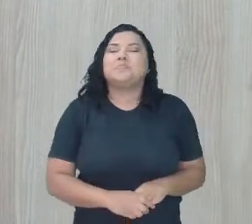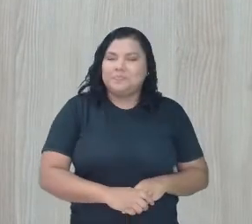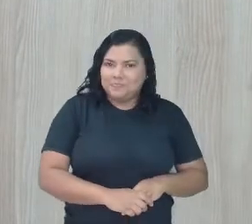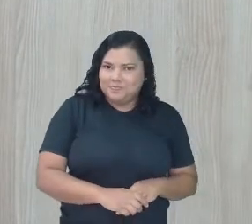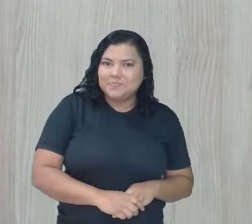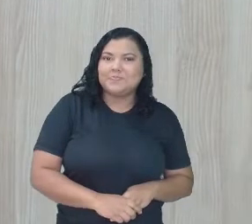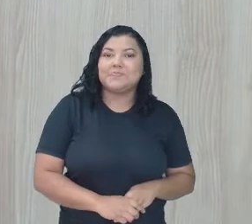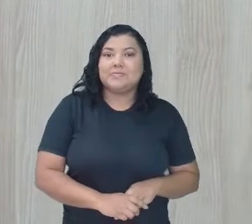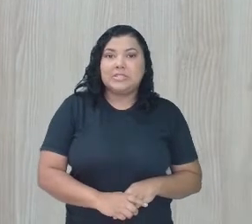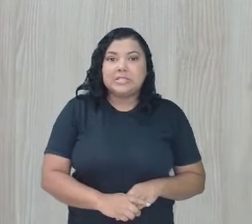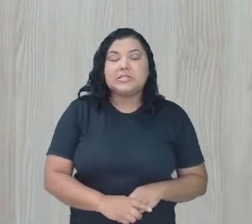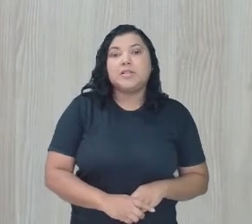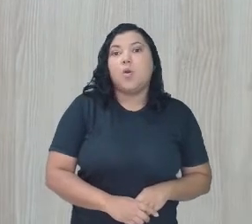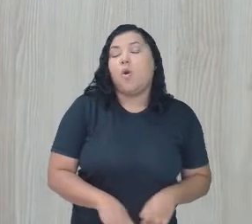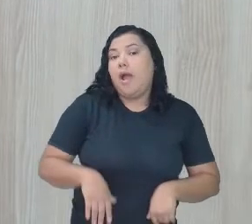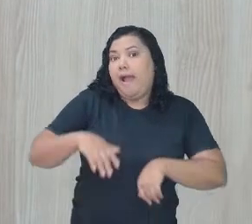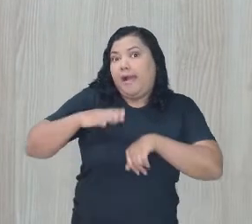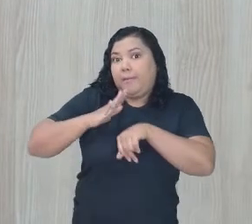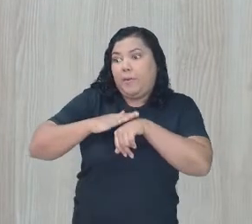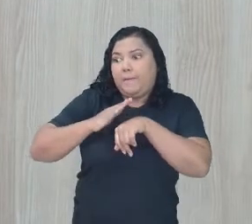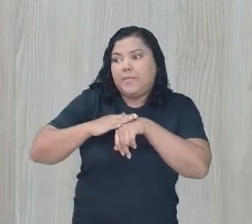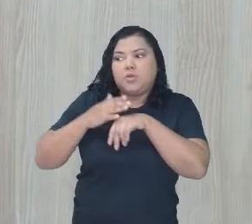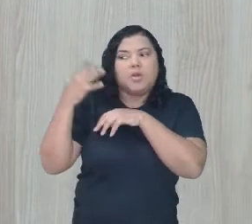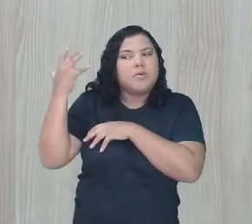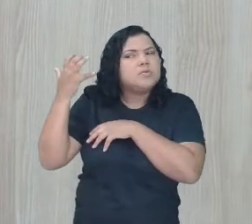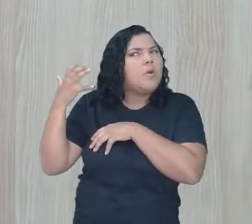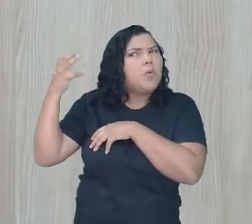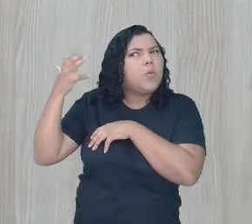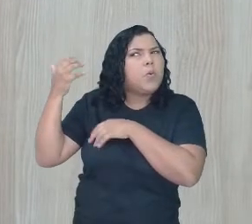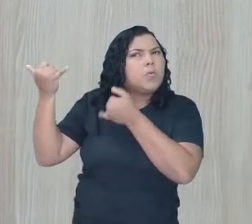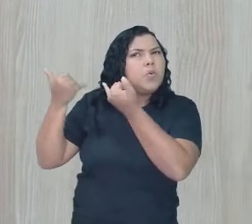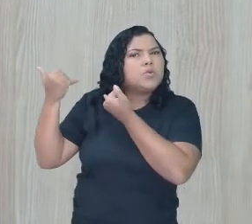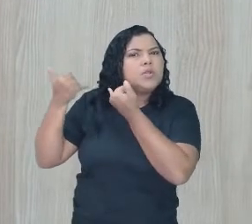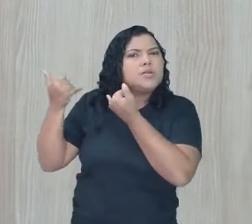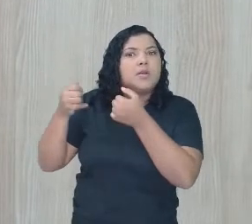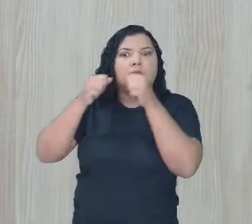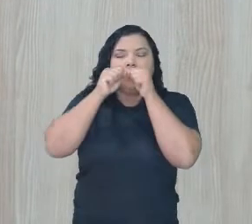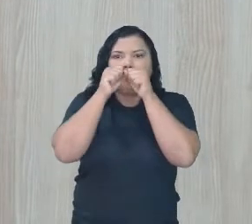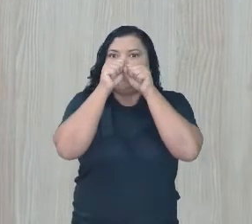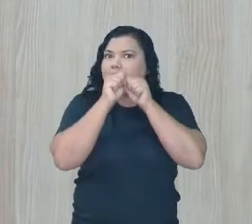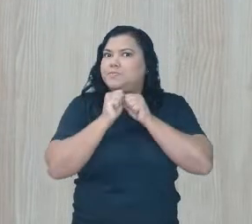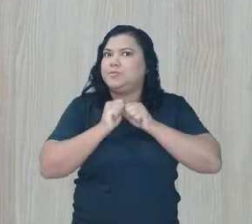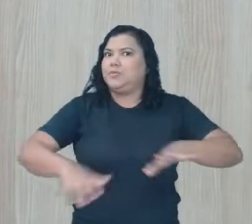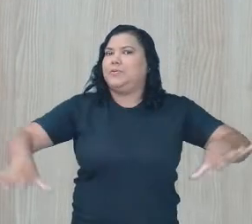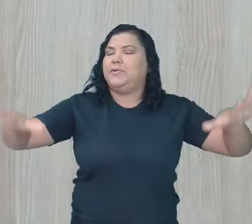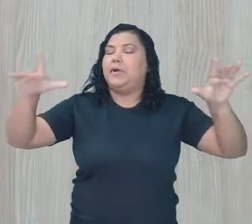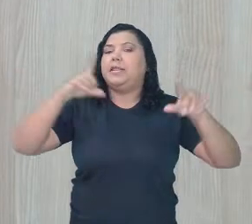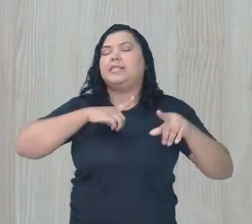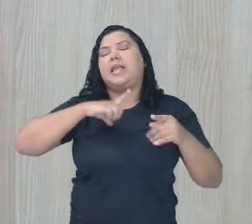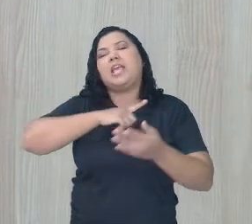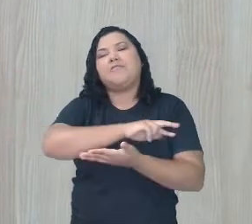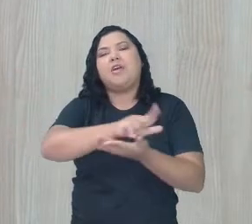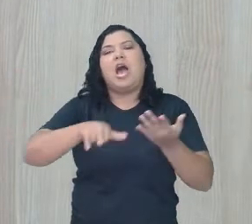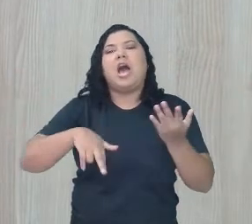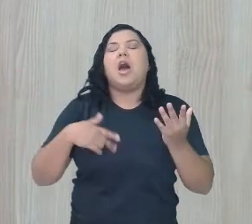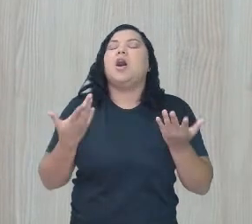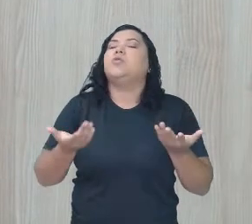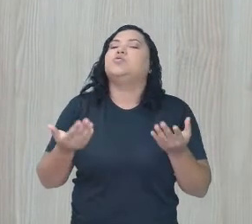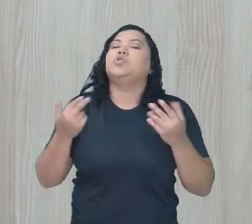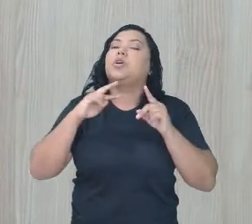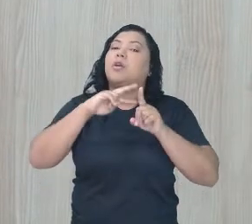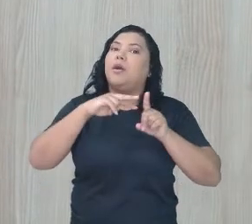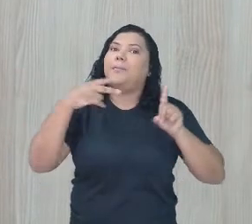por si só, ela vai se espalhar por diversos meios de comunicação, não só pelo jornal impresso, o jornal